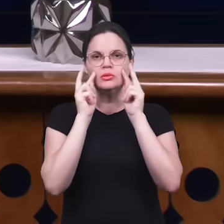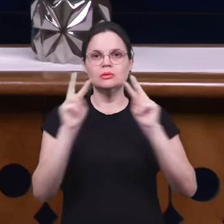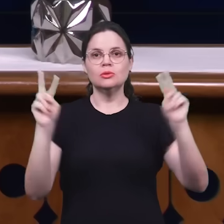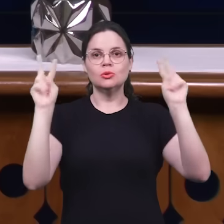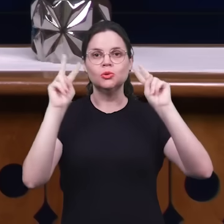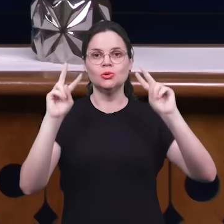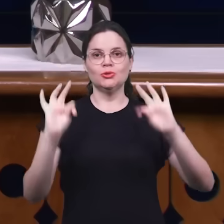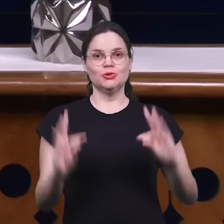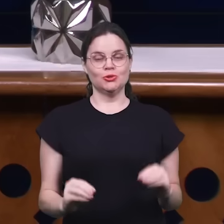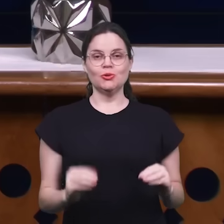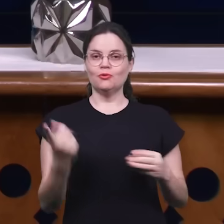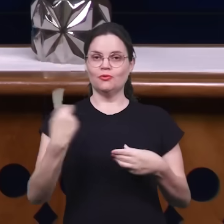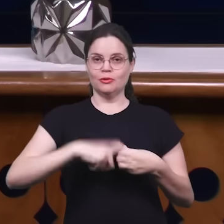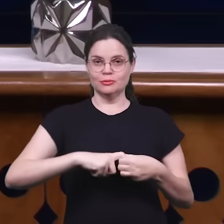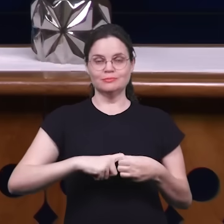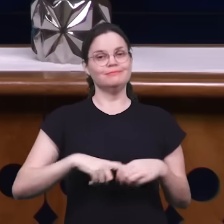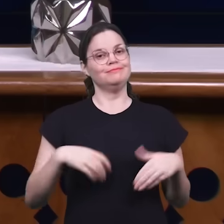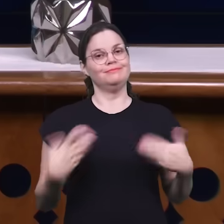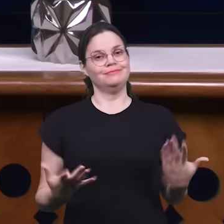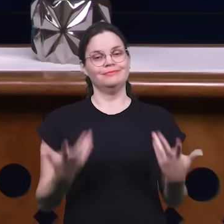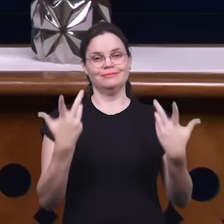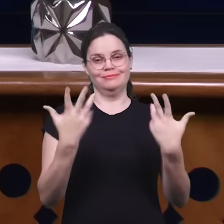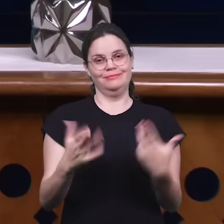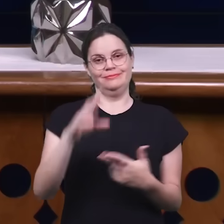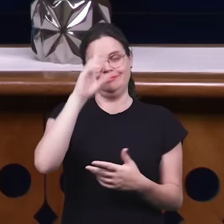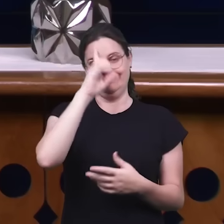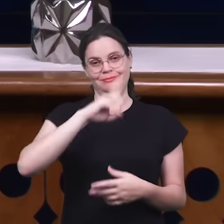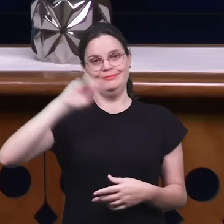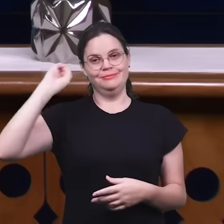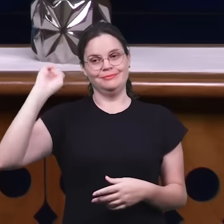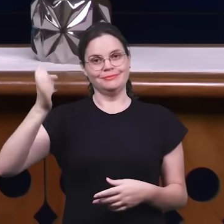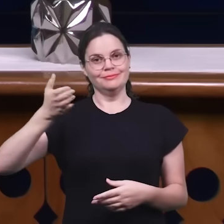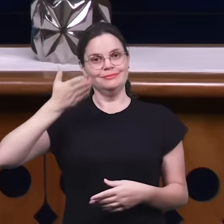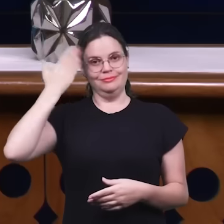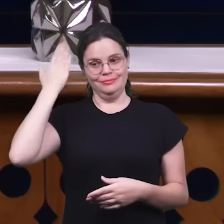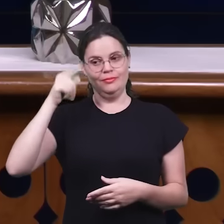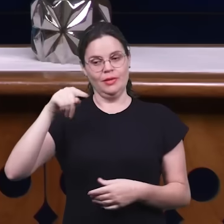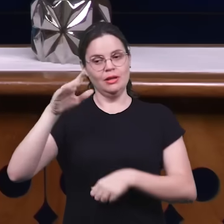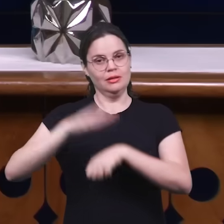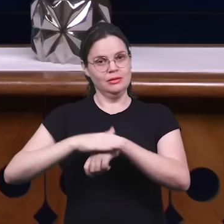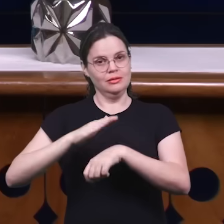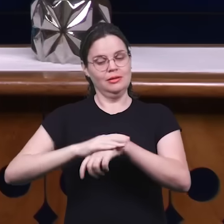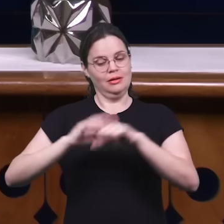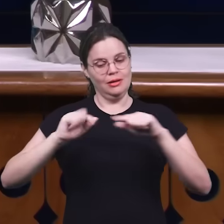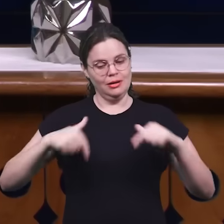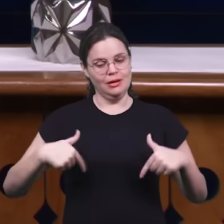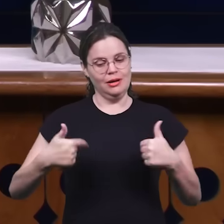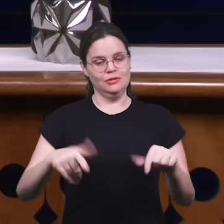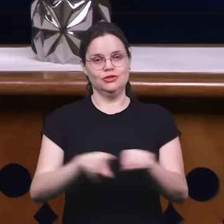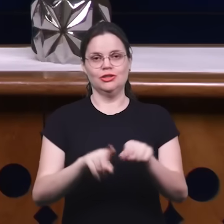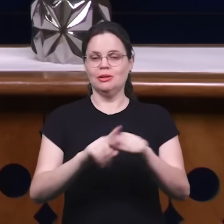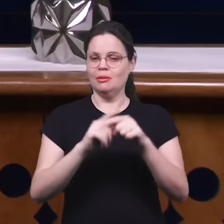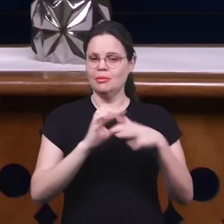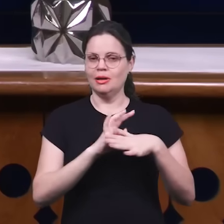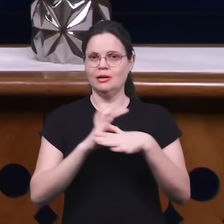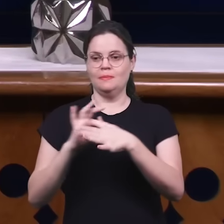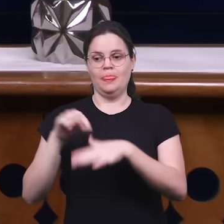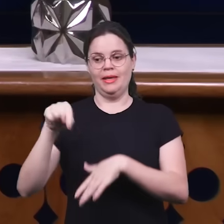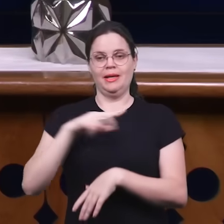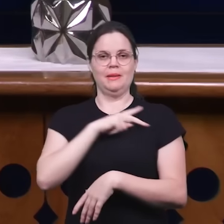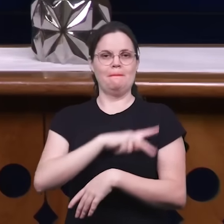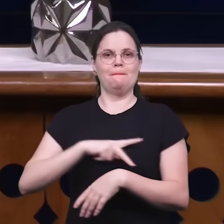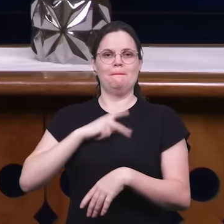o mesmo Deus que revela, ele realiza e ele conduz. Agora, Paulo, quando ele tem os